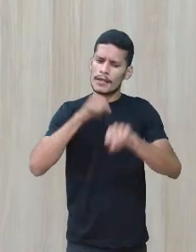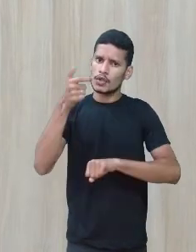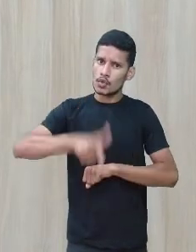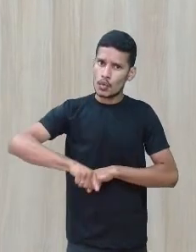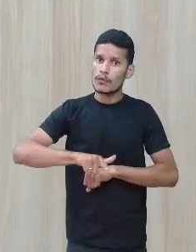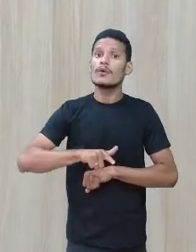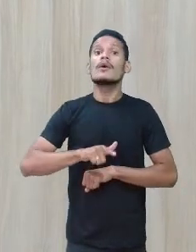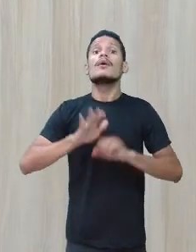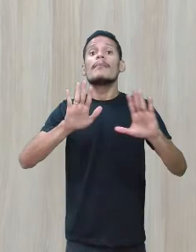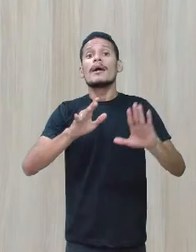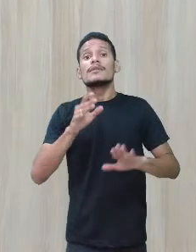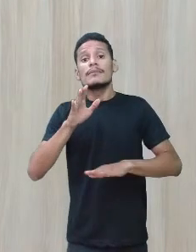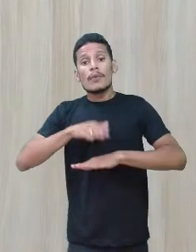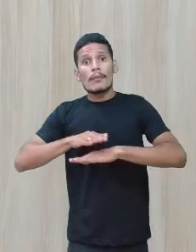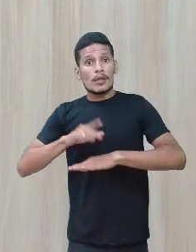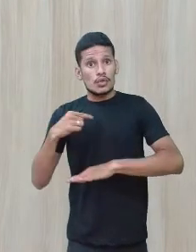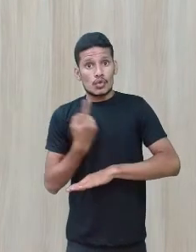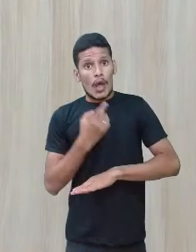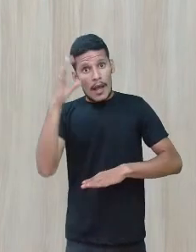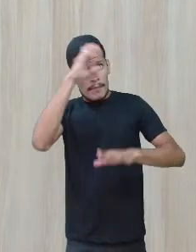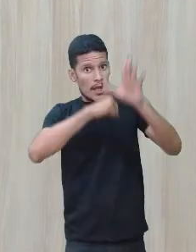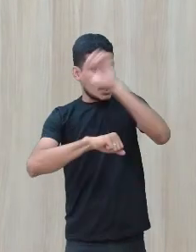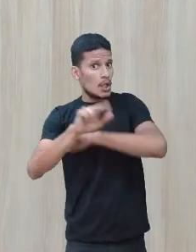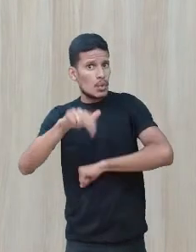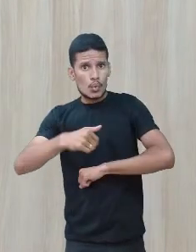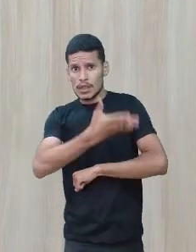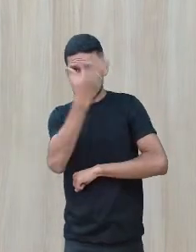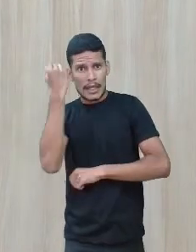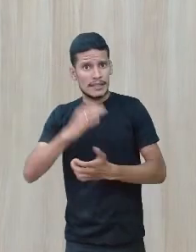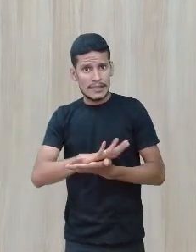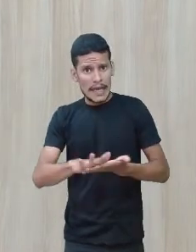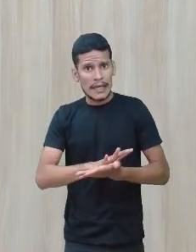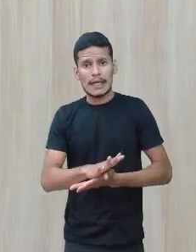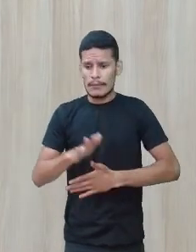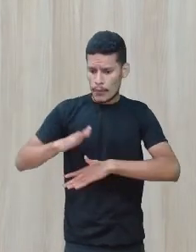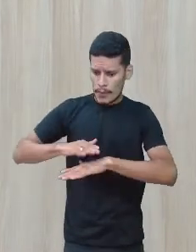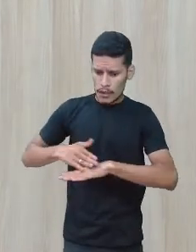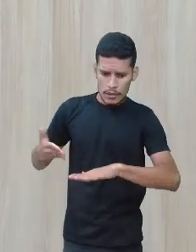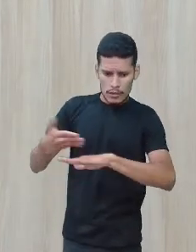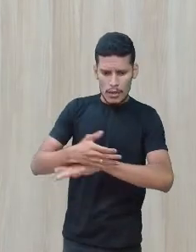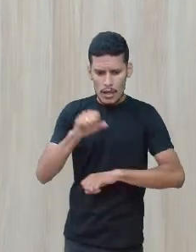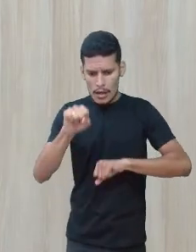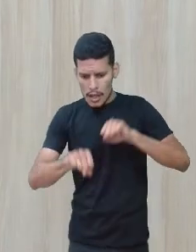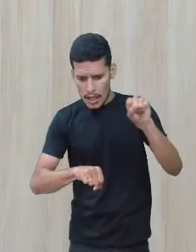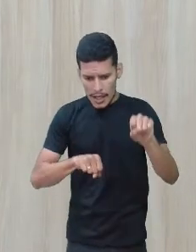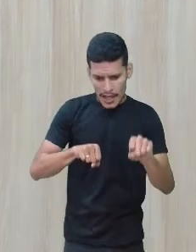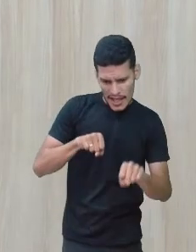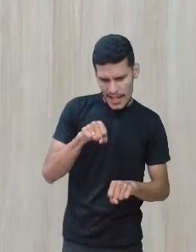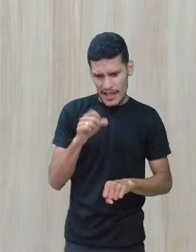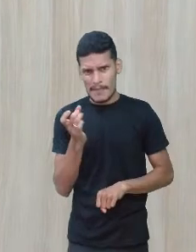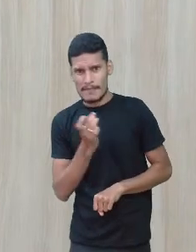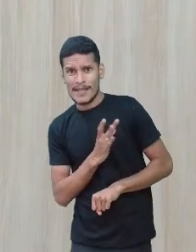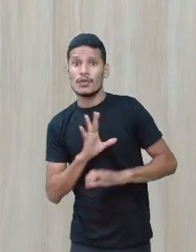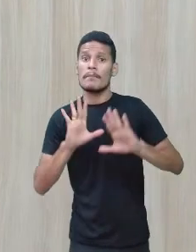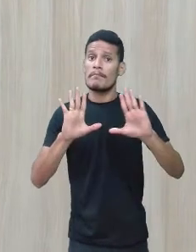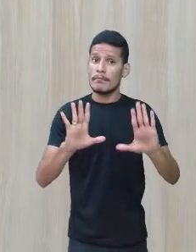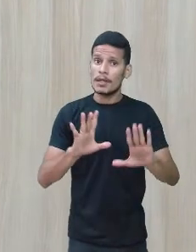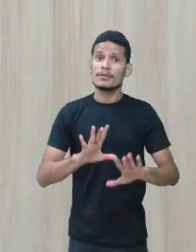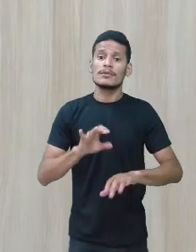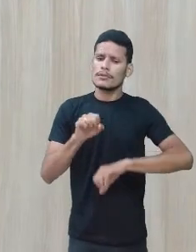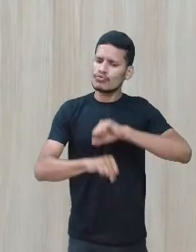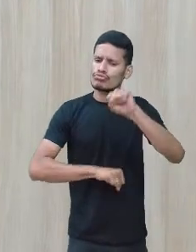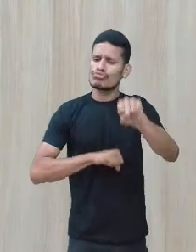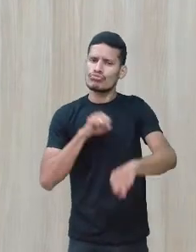novo. Mas quando a gente aprende, a gente nunca mais esquece. Quando a gente sobe na bike ali de novo, a gente pode até dar uma bambeada assim. Mas depois que